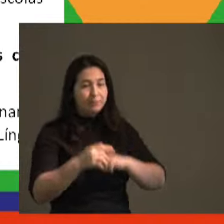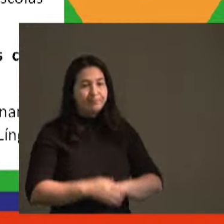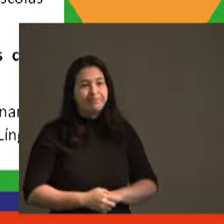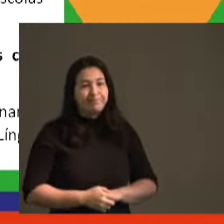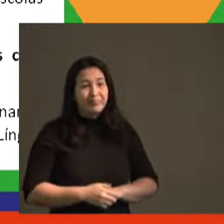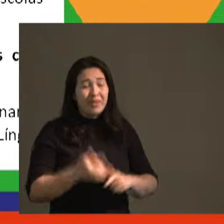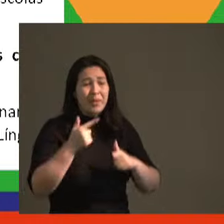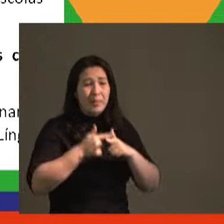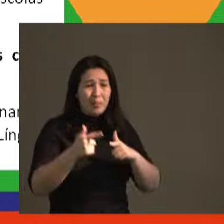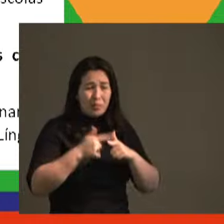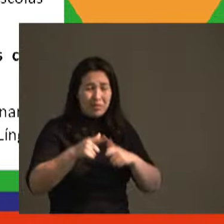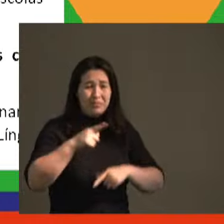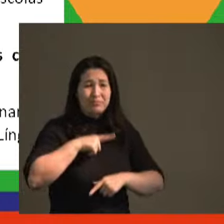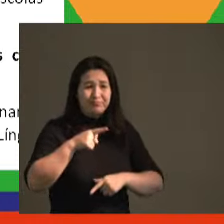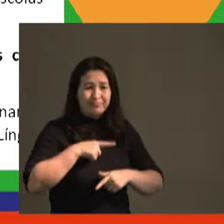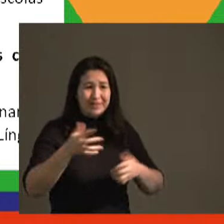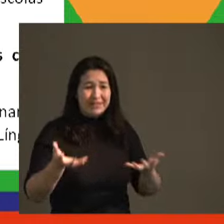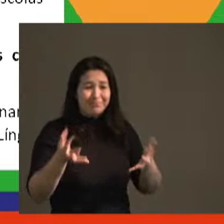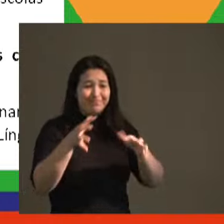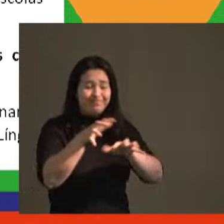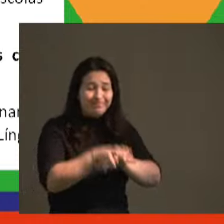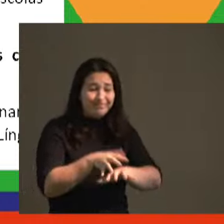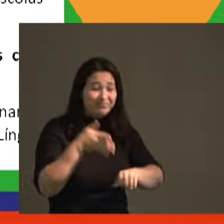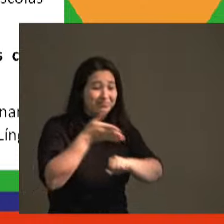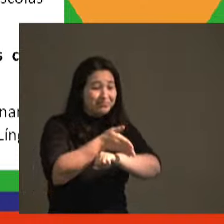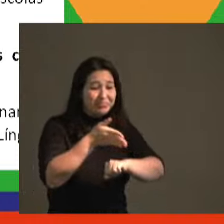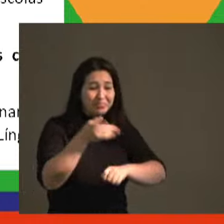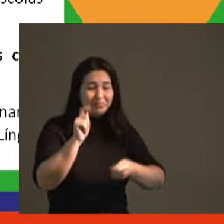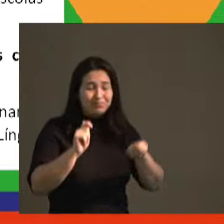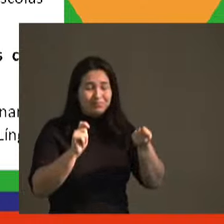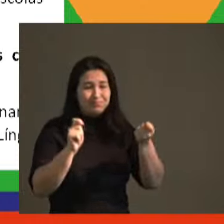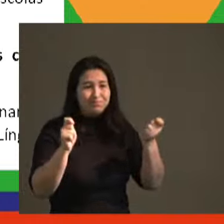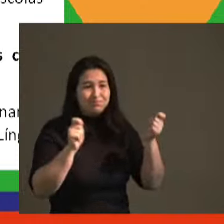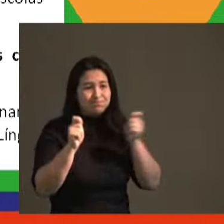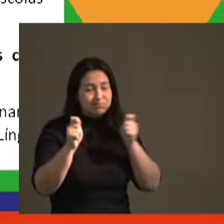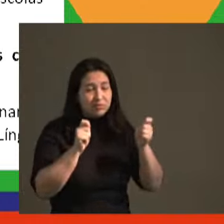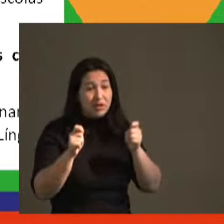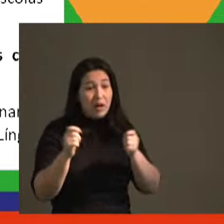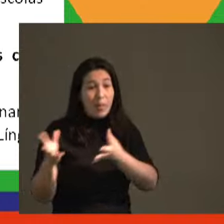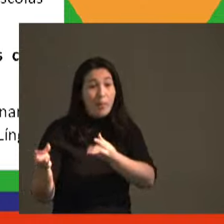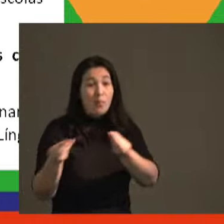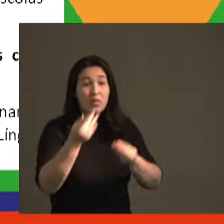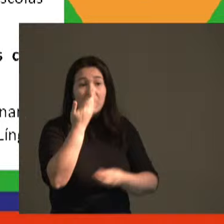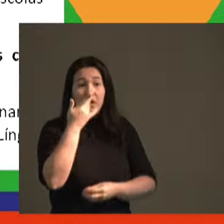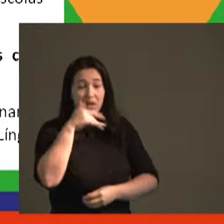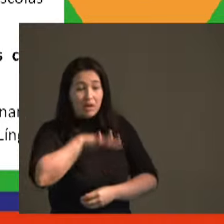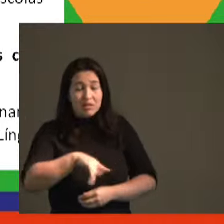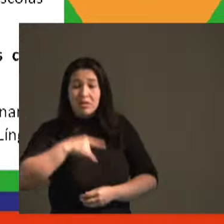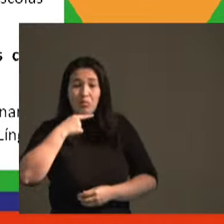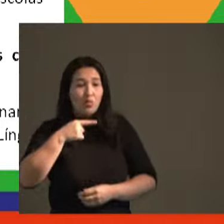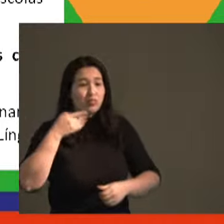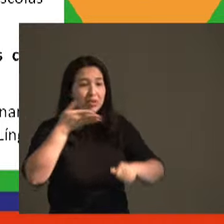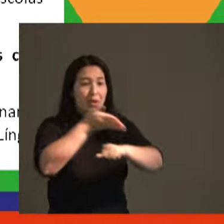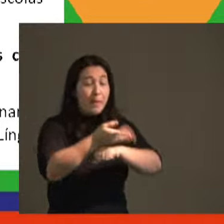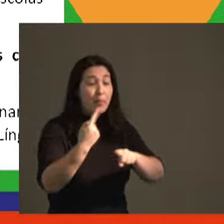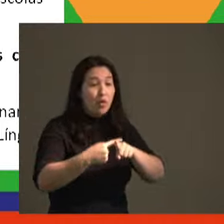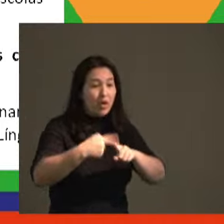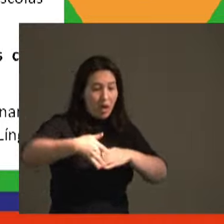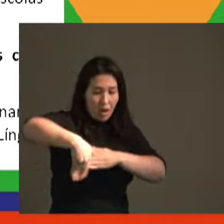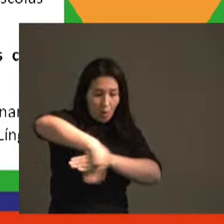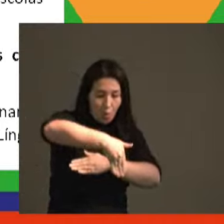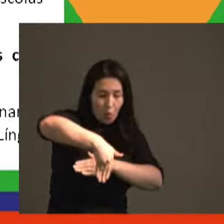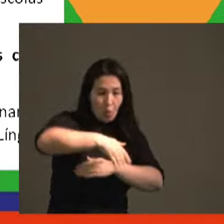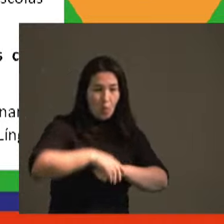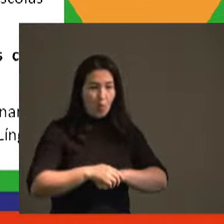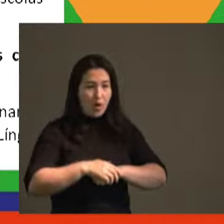as questões de acessibilidade. Muitas crianças com deficiência não conseguem ir à escola porque a rua, as calçadas